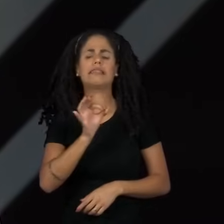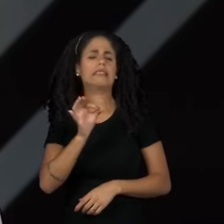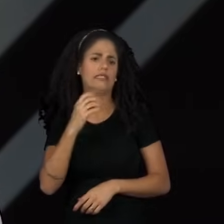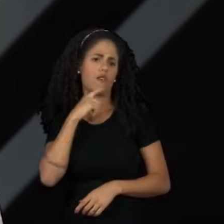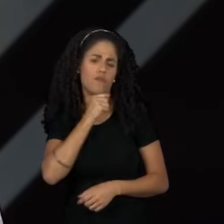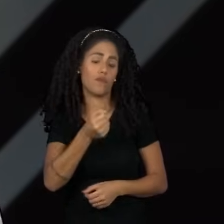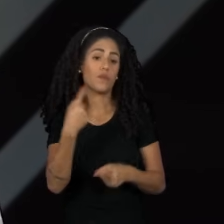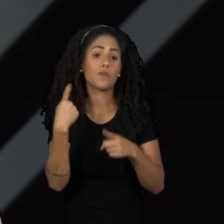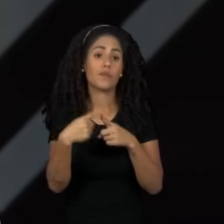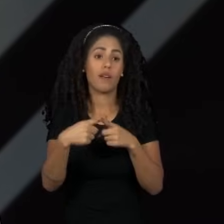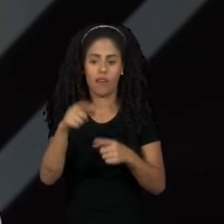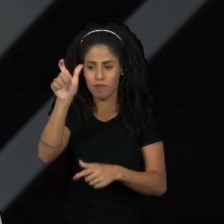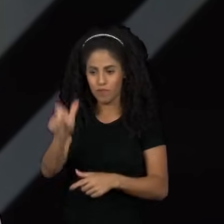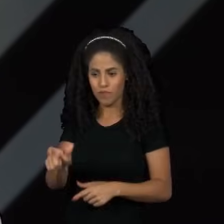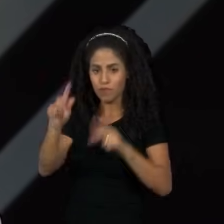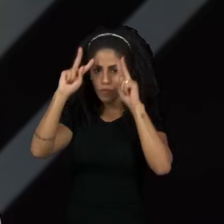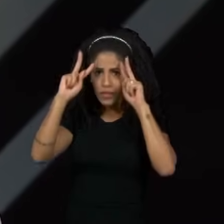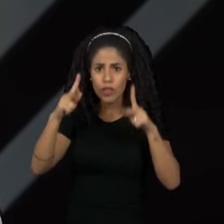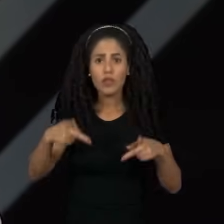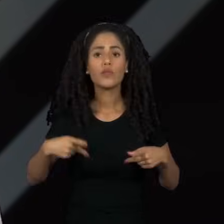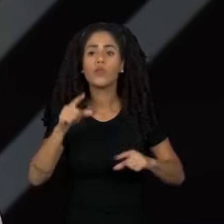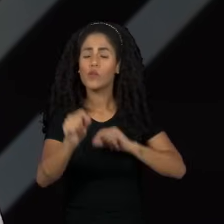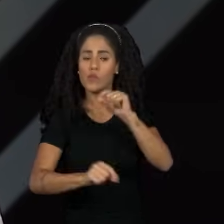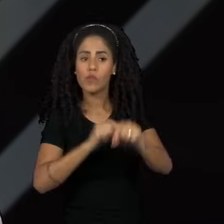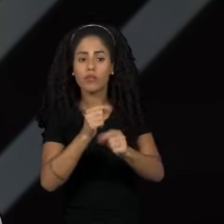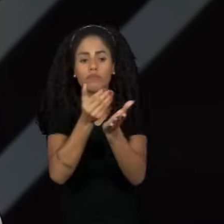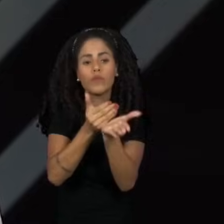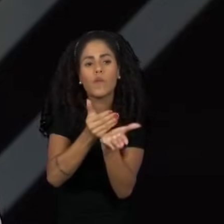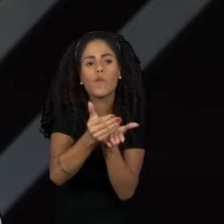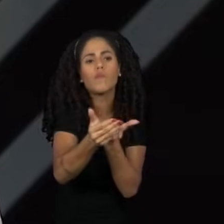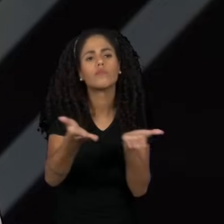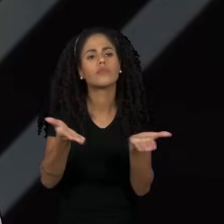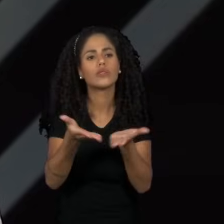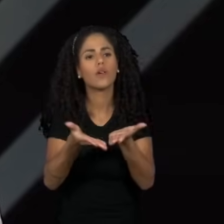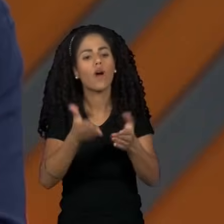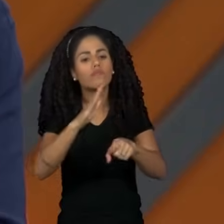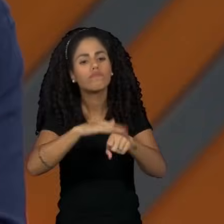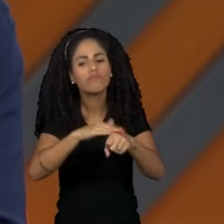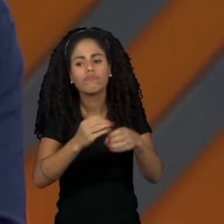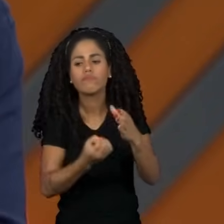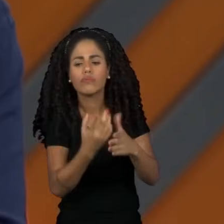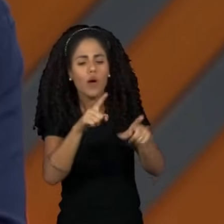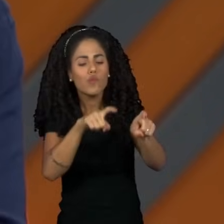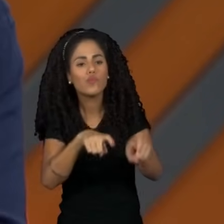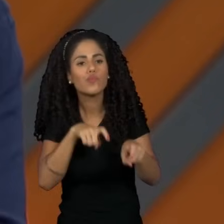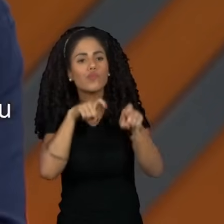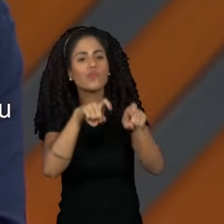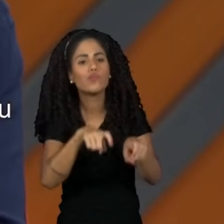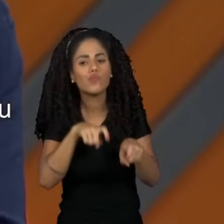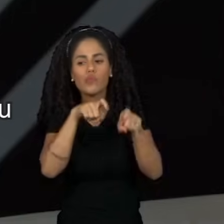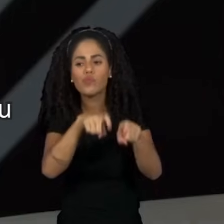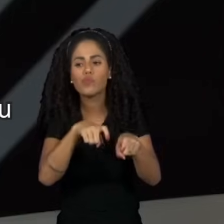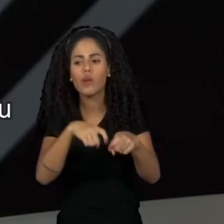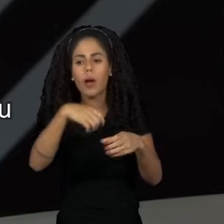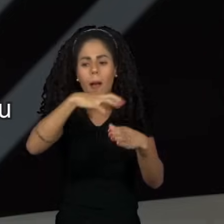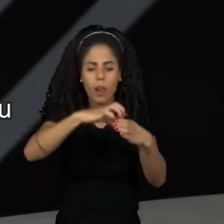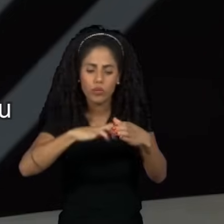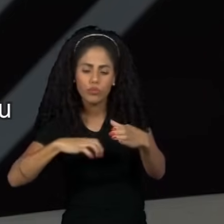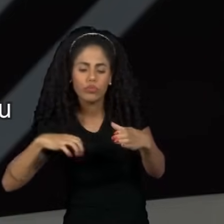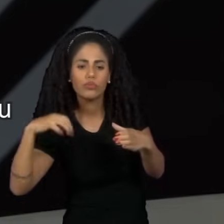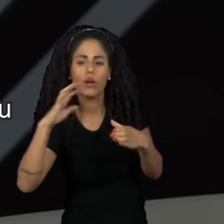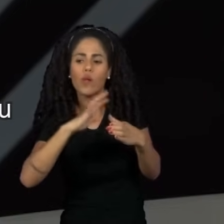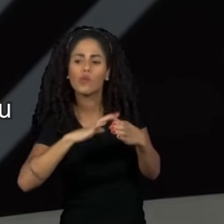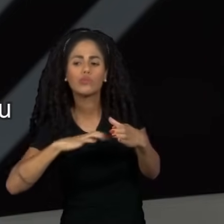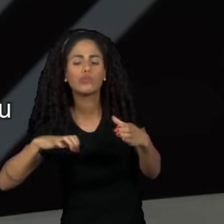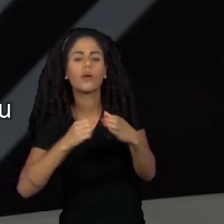o ser humano, desde ter começado a fazer agricultura, eu digo agromineração, como ser humano que